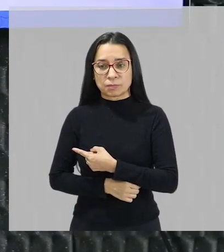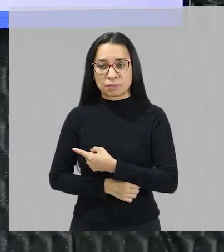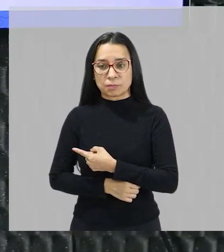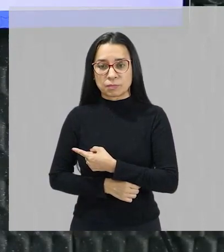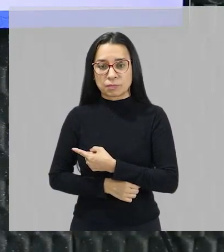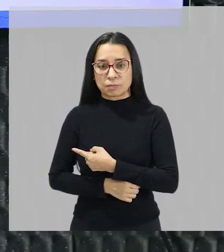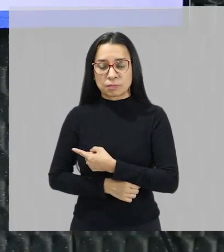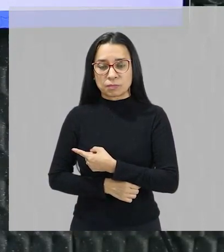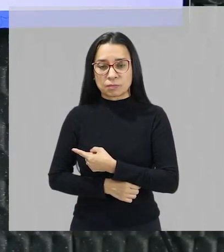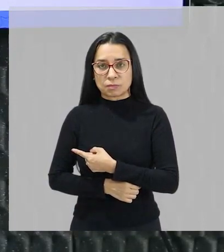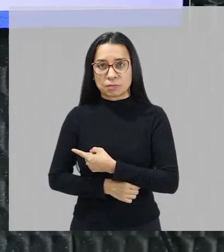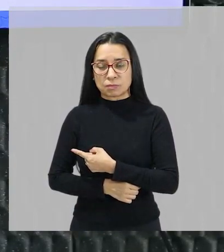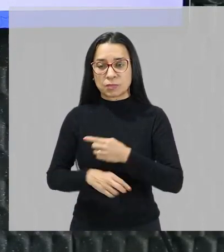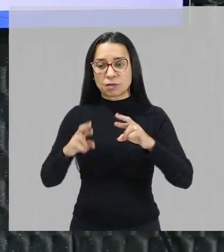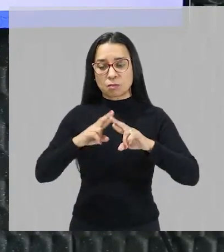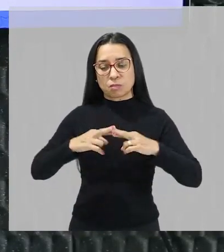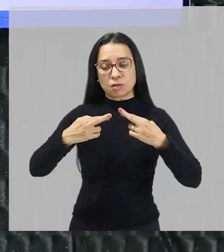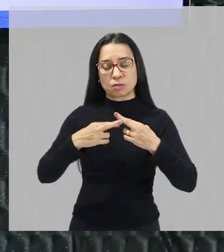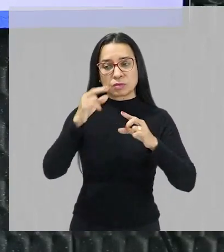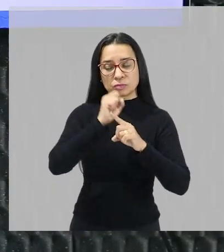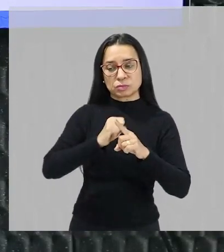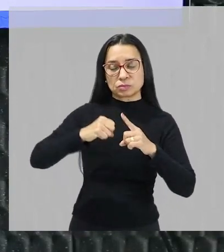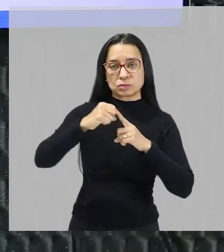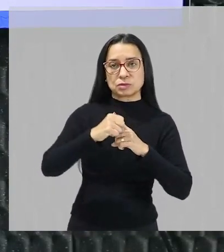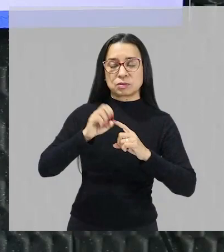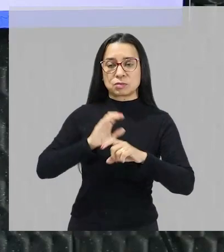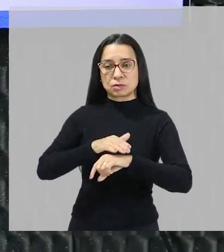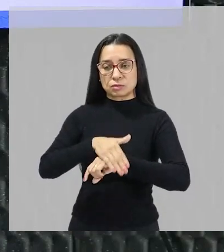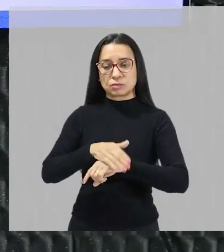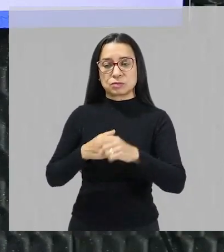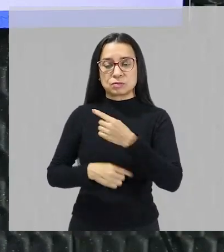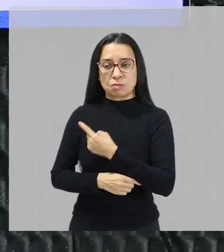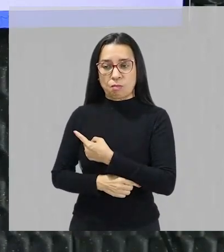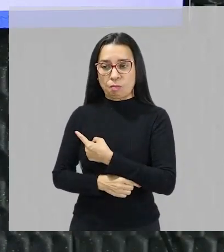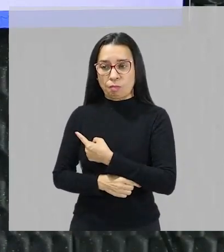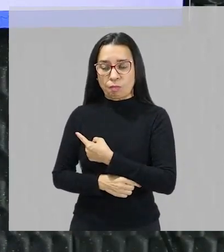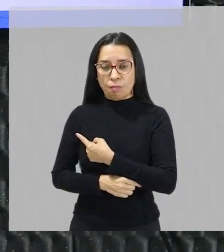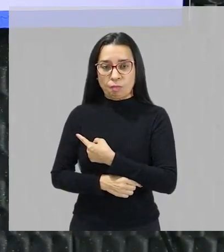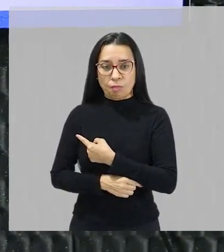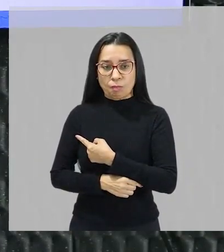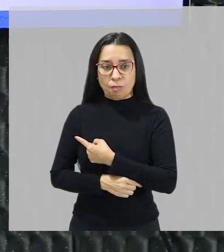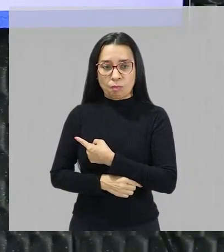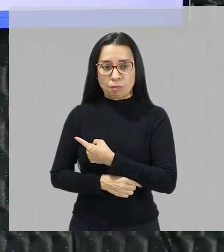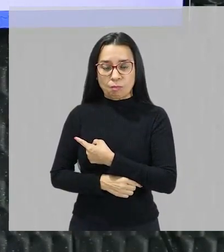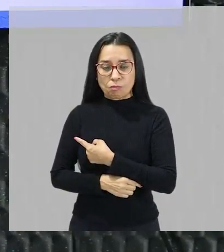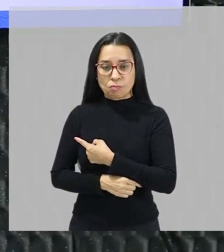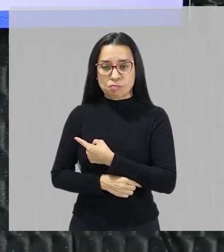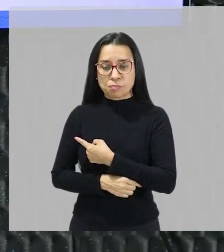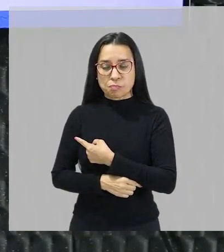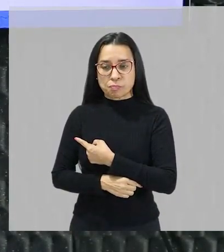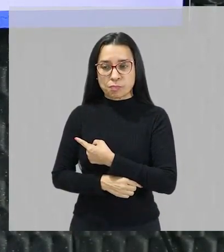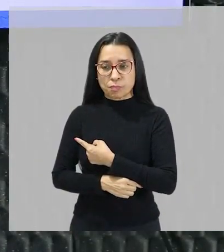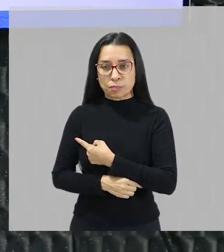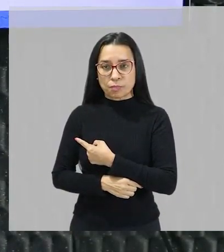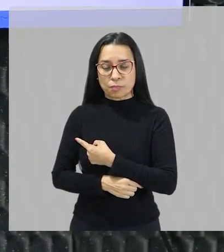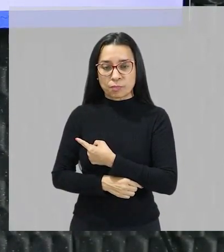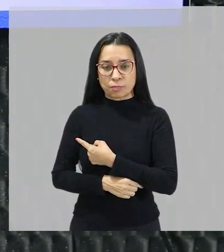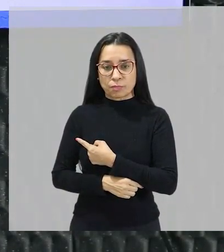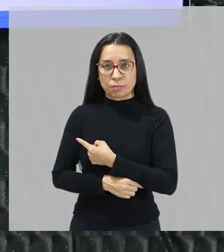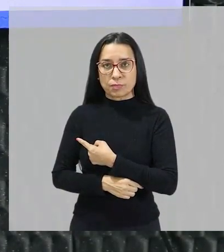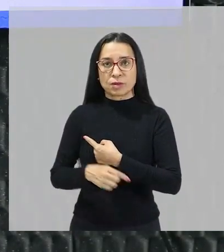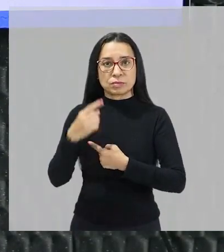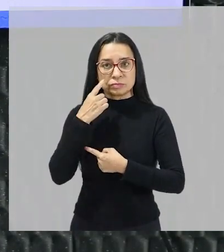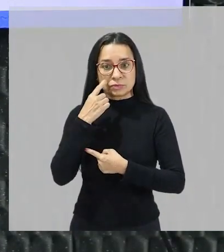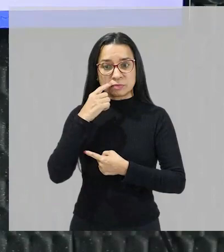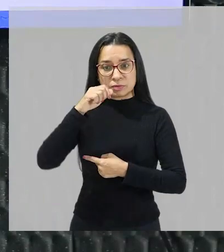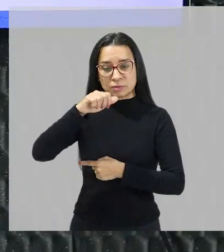soirée, que é uma reunião social noturna, ordem para todos se juntarem no centro do salão. Anarrié, tu já ouviu